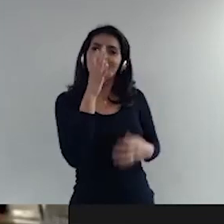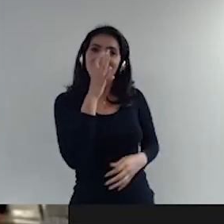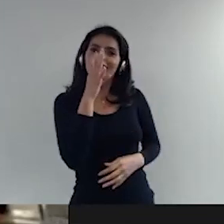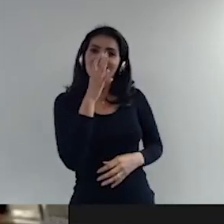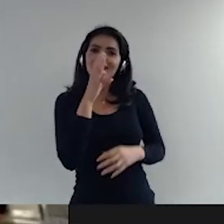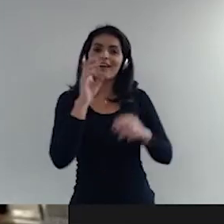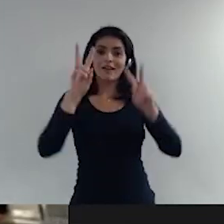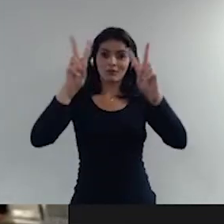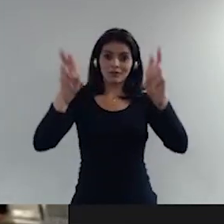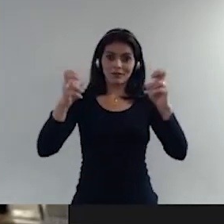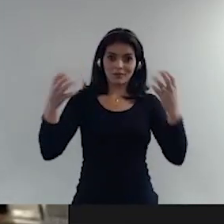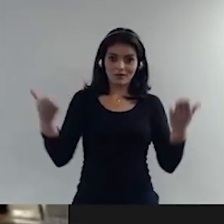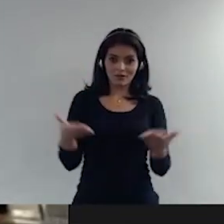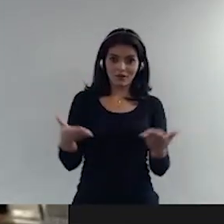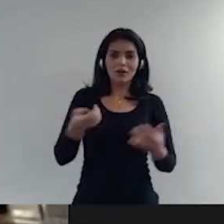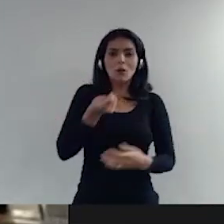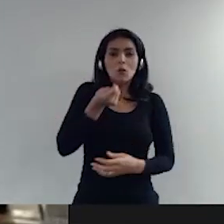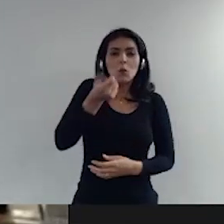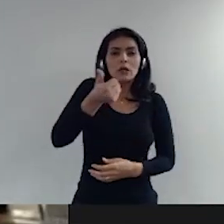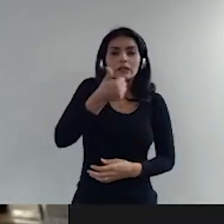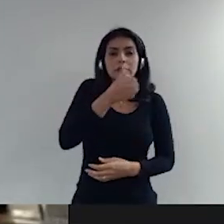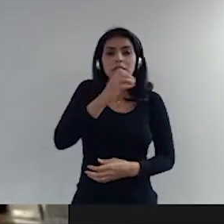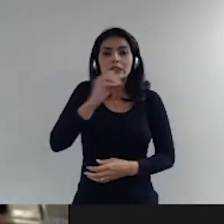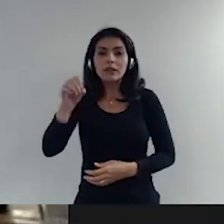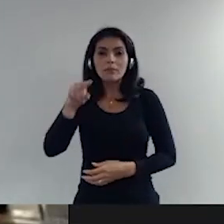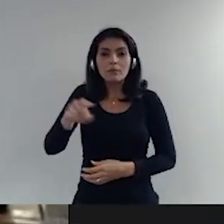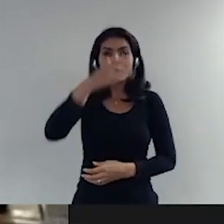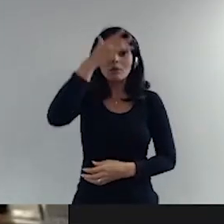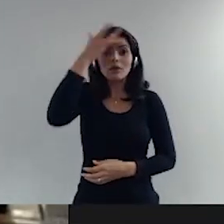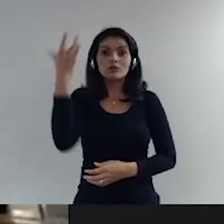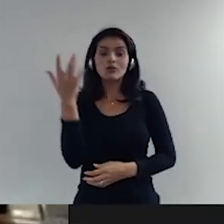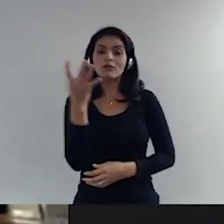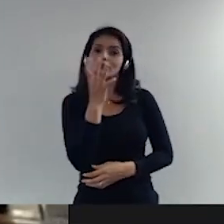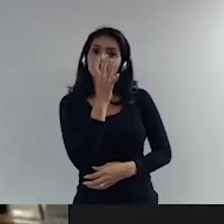este painel, aos quase 100 mil que